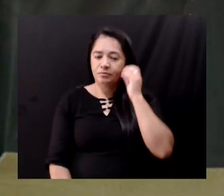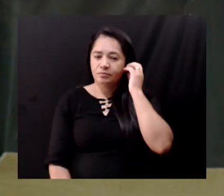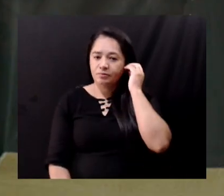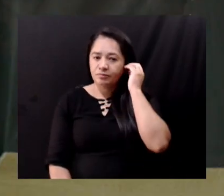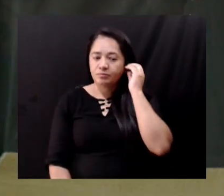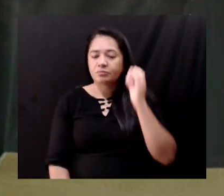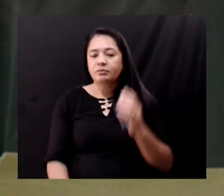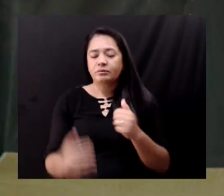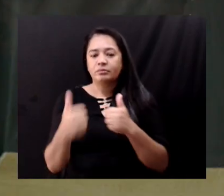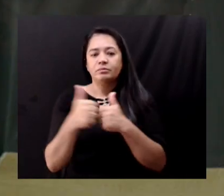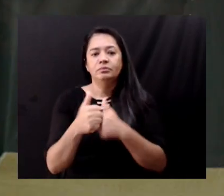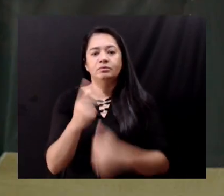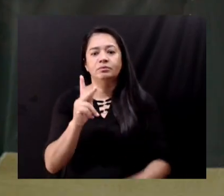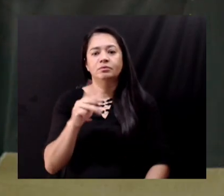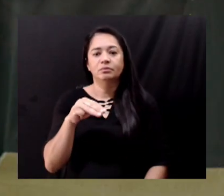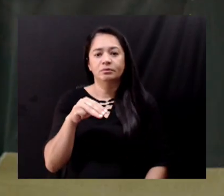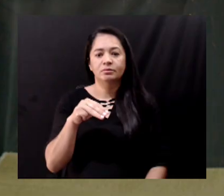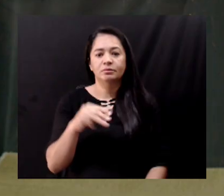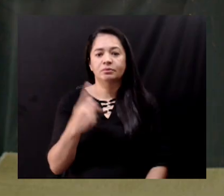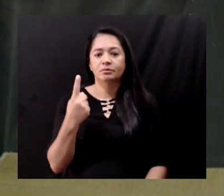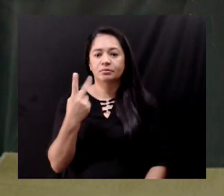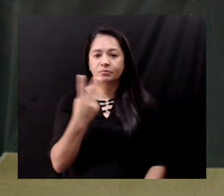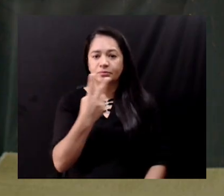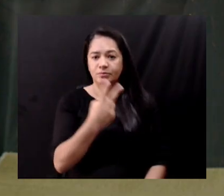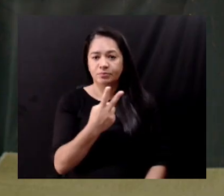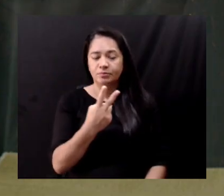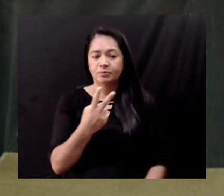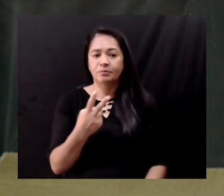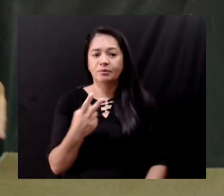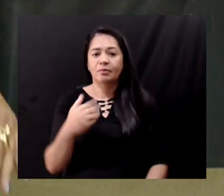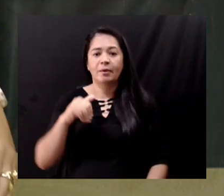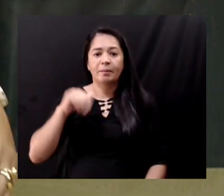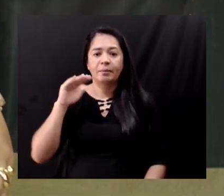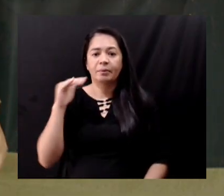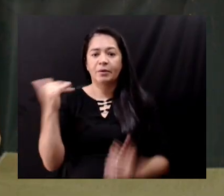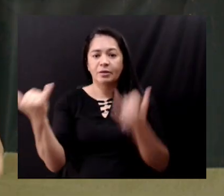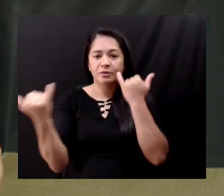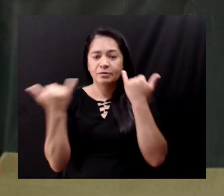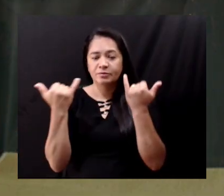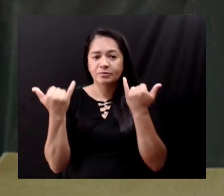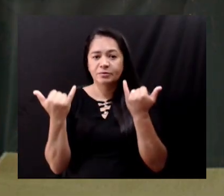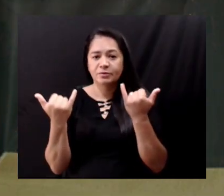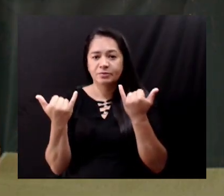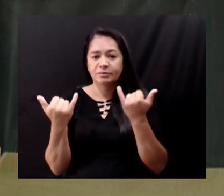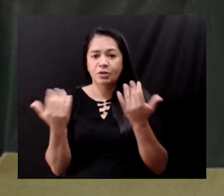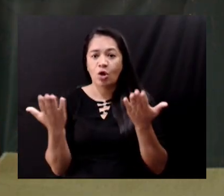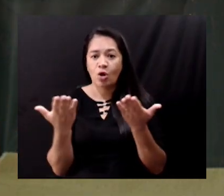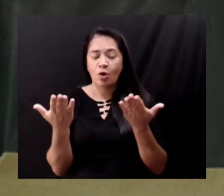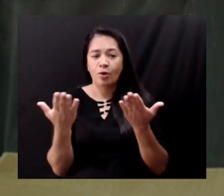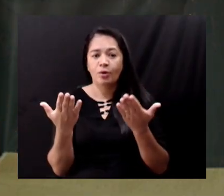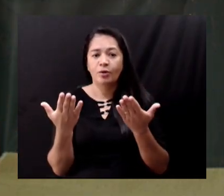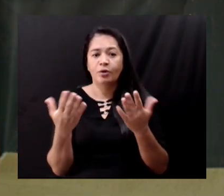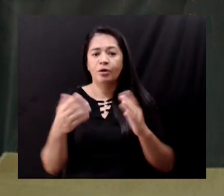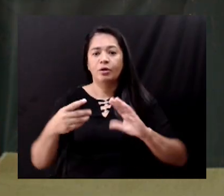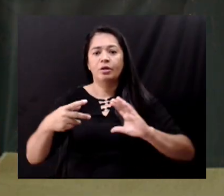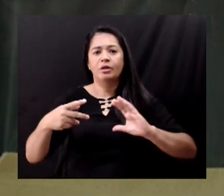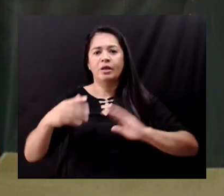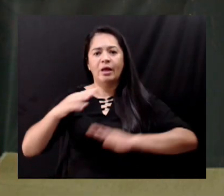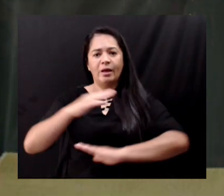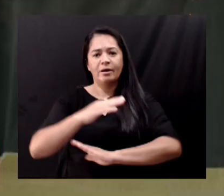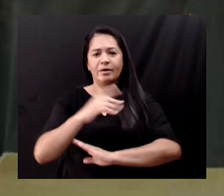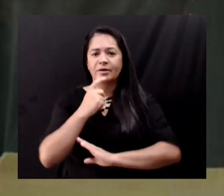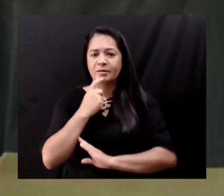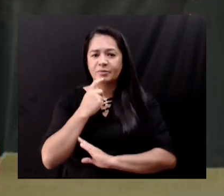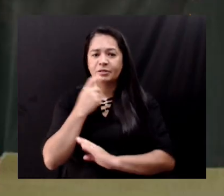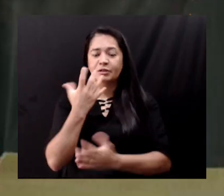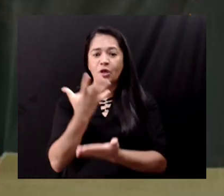122. Muito bem, mais informação chegando para você. Olha só, tem uma informação bem legal da Câmara de Campinas. Tem um aplicativo, gente, que